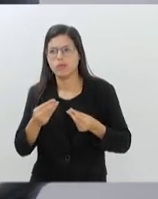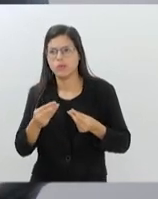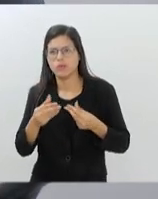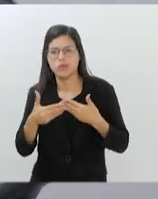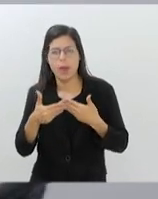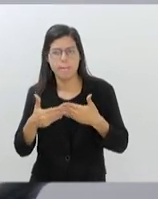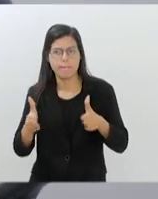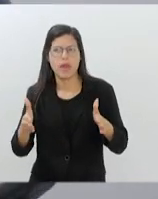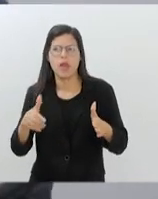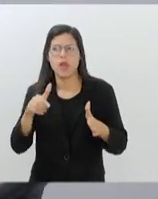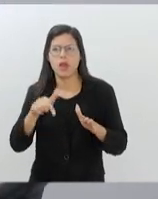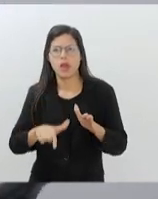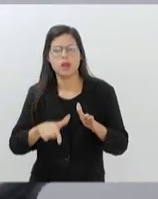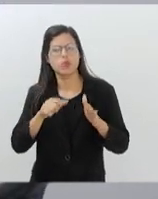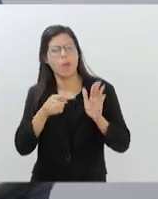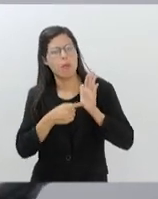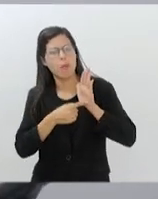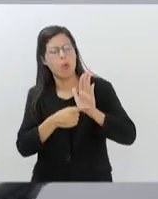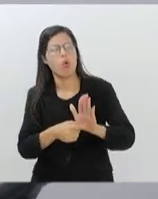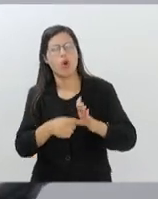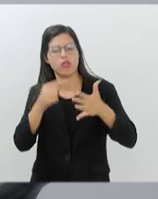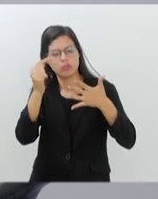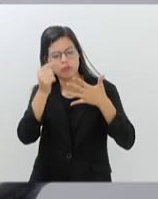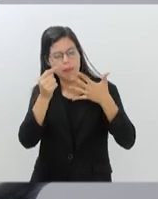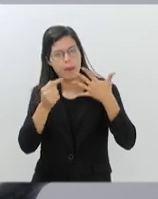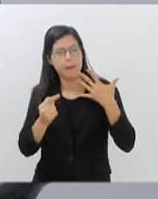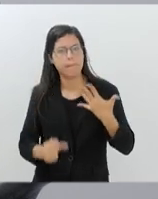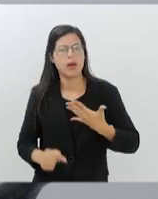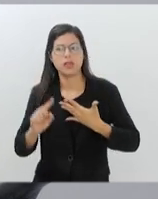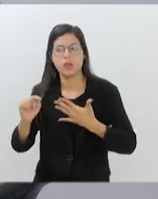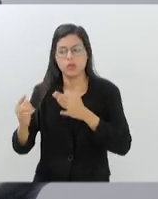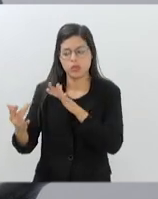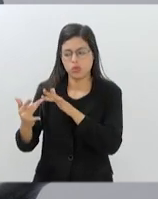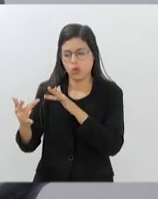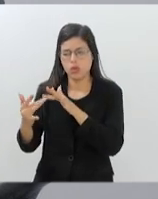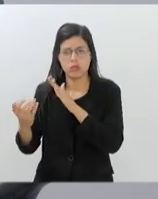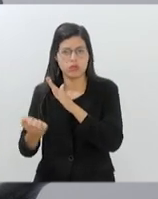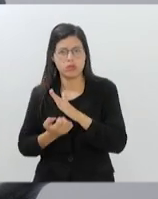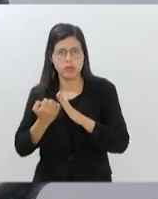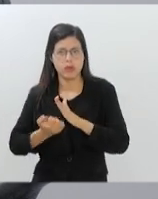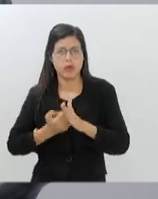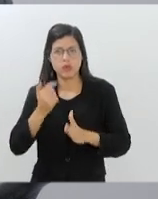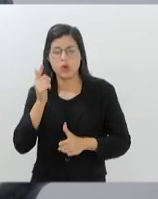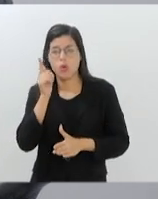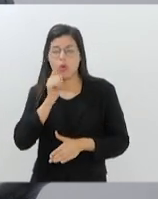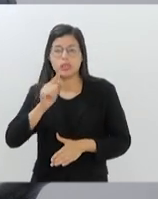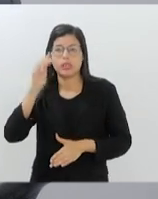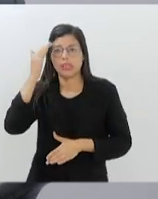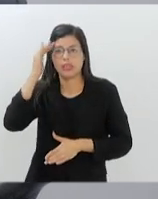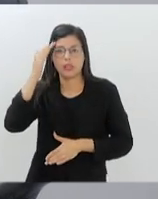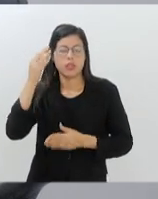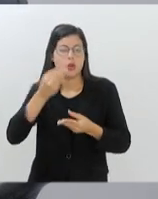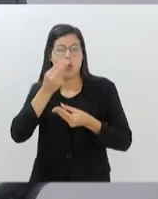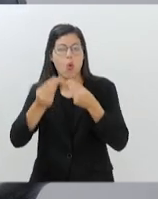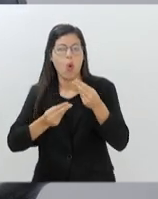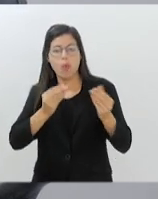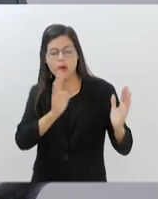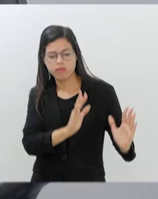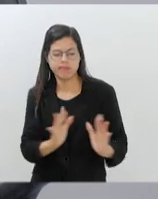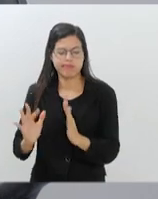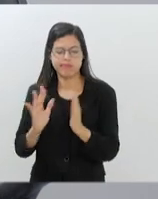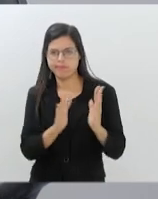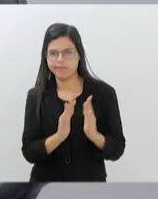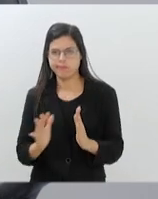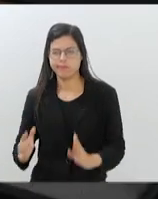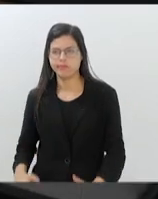é isso isso e isso a partir daí a gente faz o contato com as agências para que a gente possa entender de fato como funciona esse fluxo vossa excelência